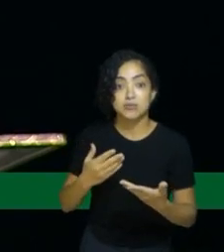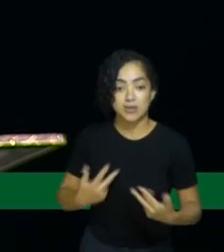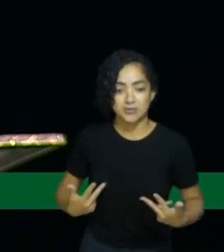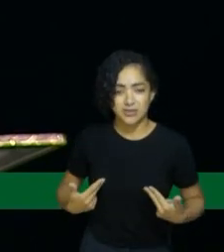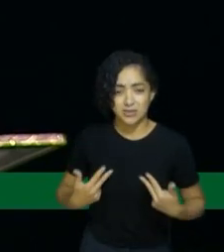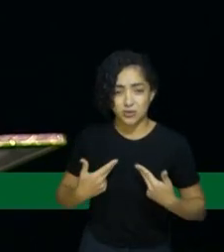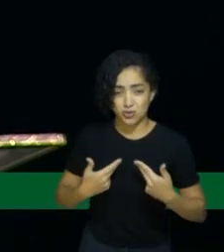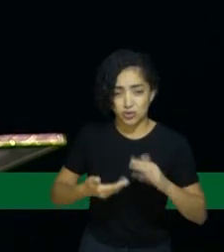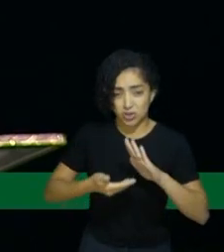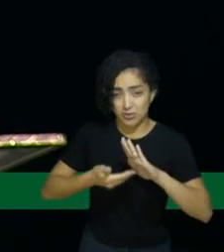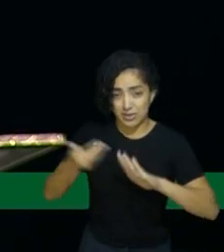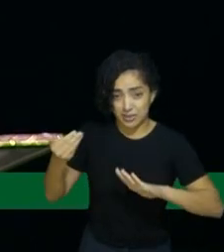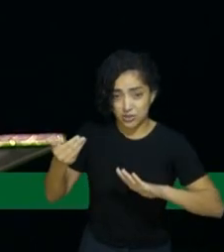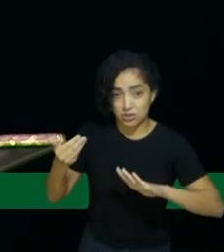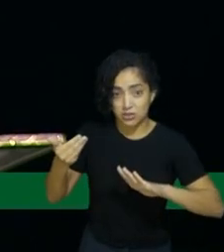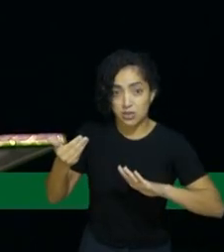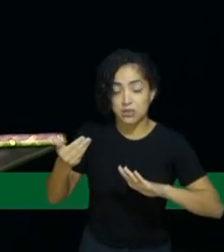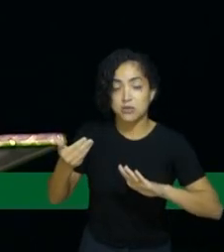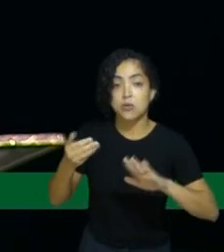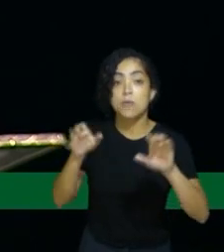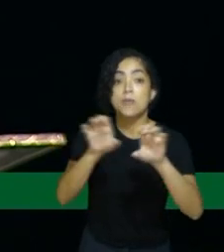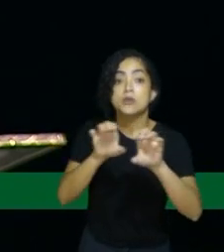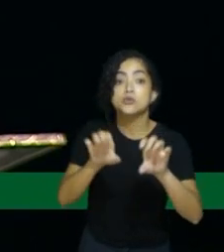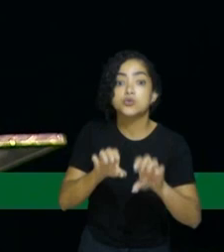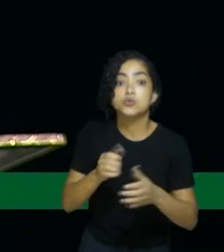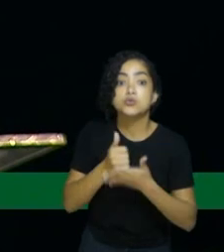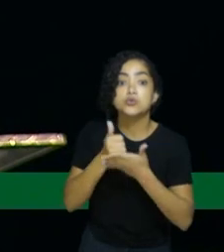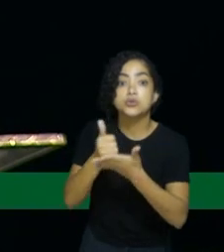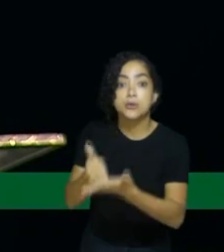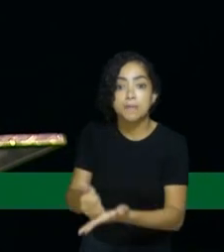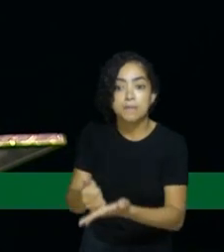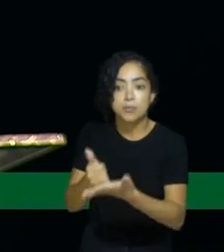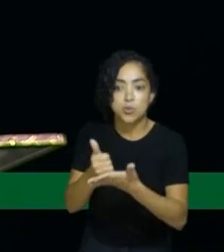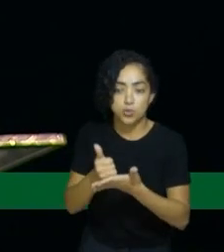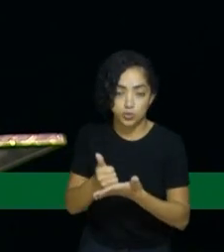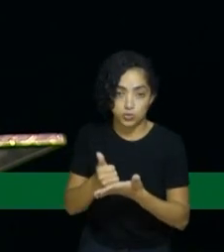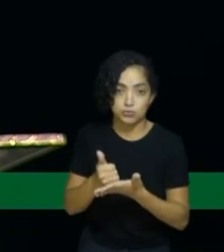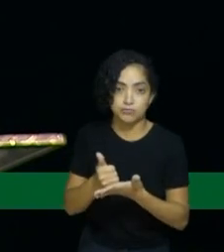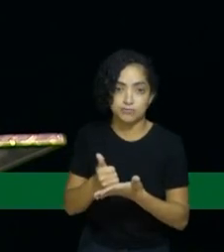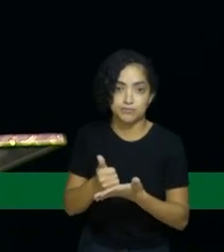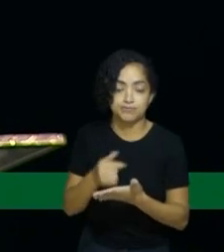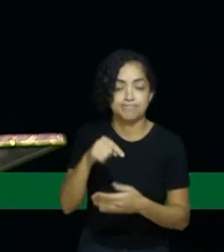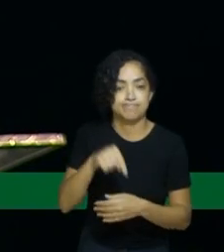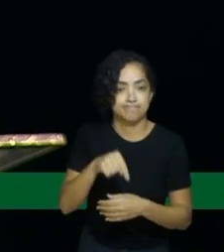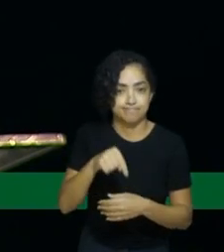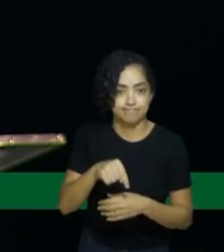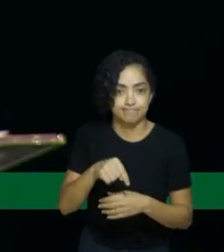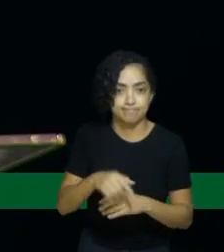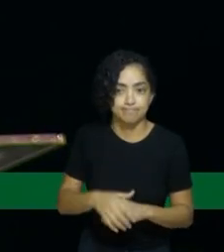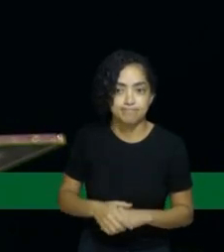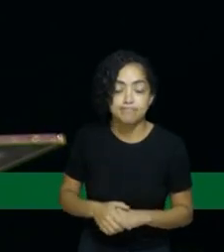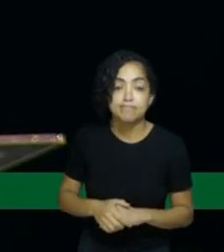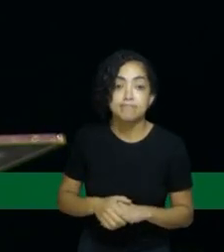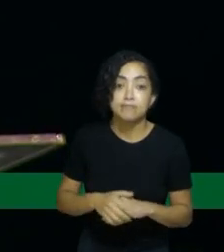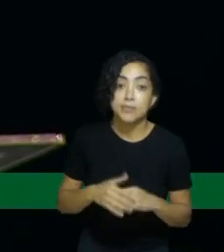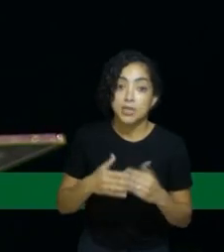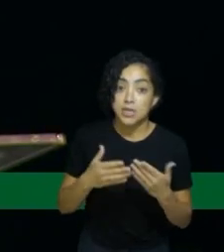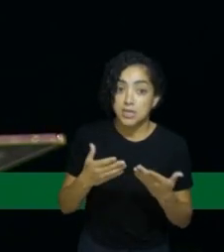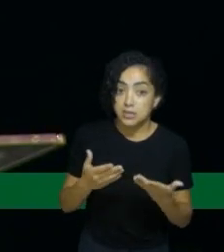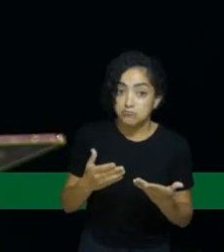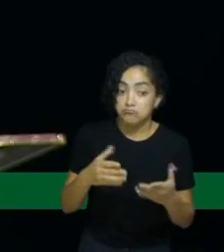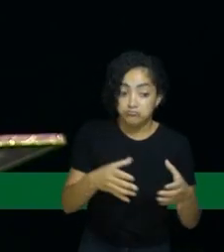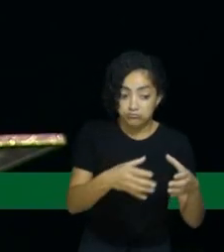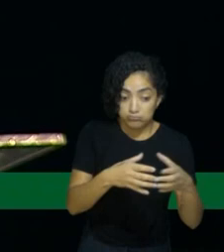oferecemos uma estrutura de apoio que não encontramos paralelo em nossa cidade nem mesmo nas